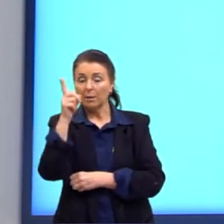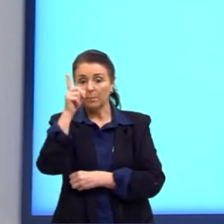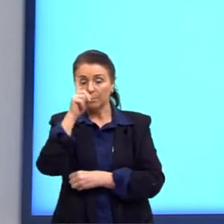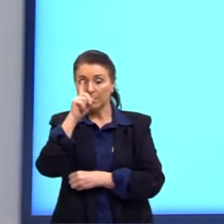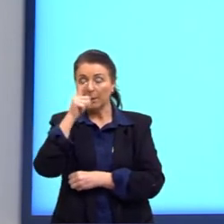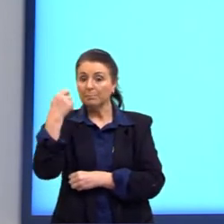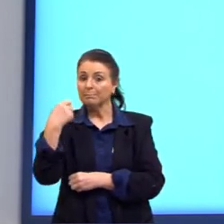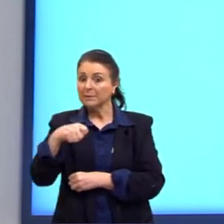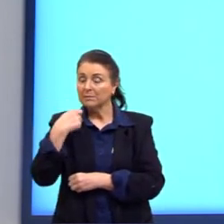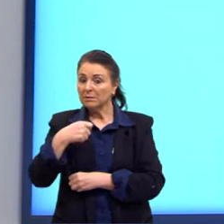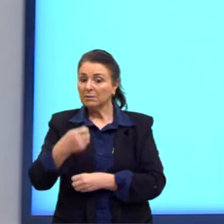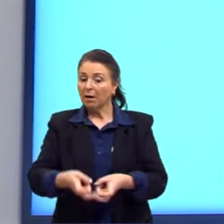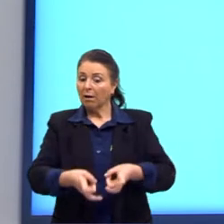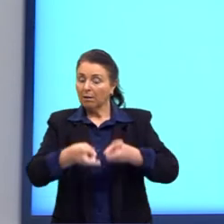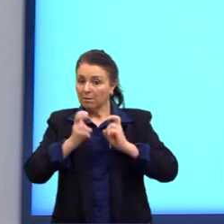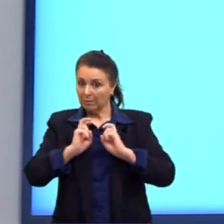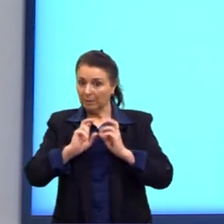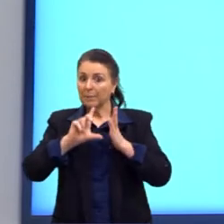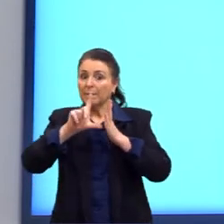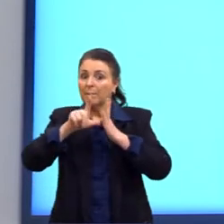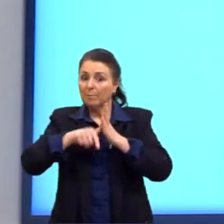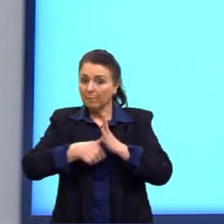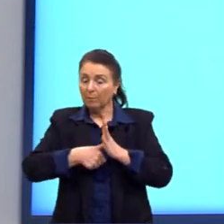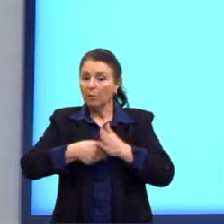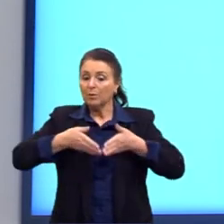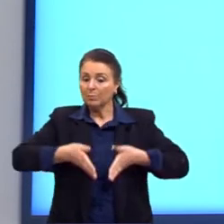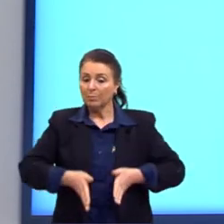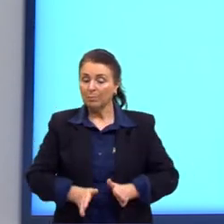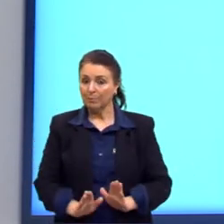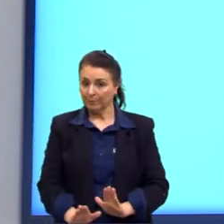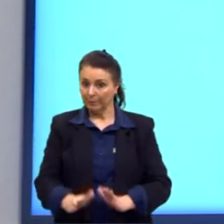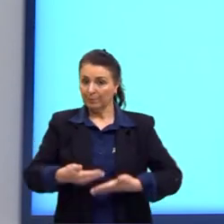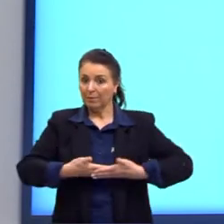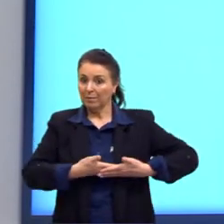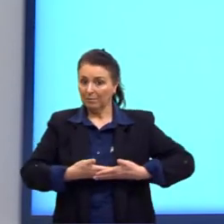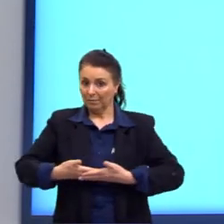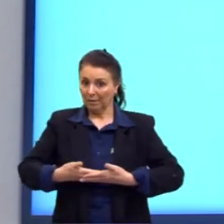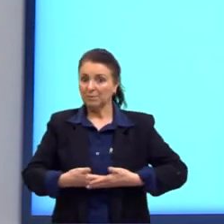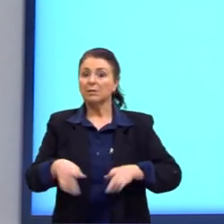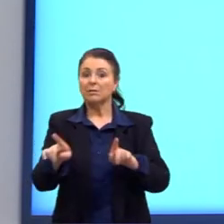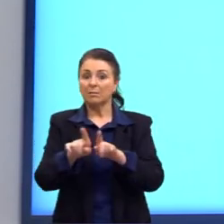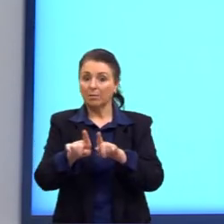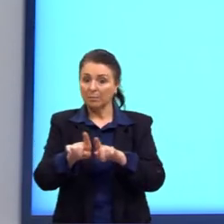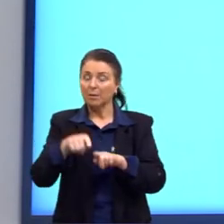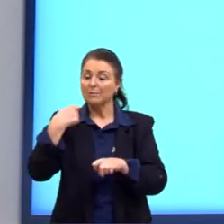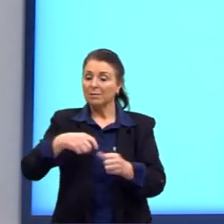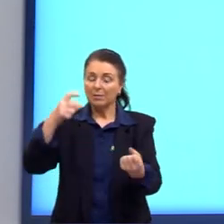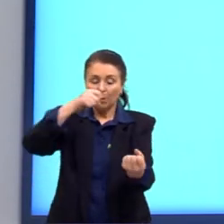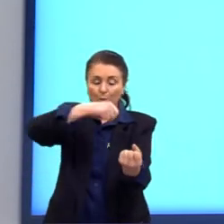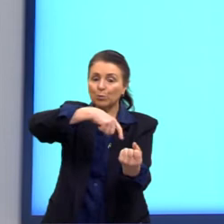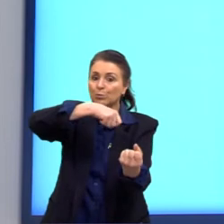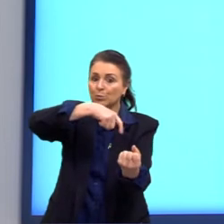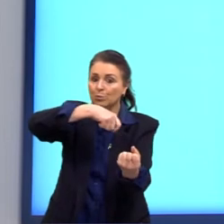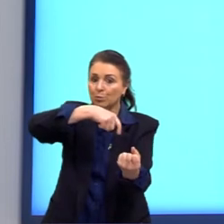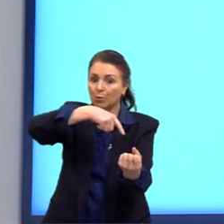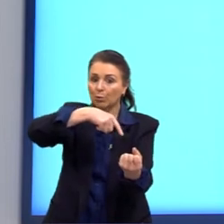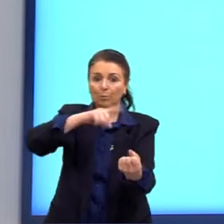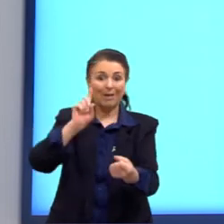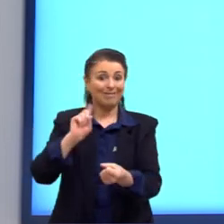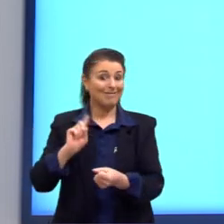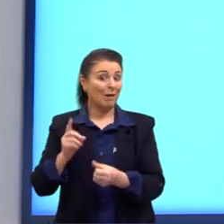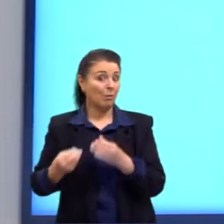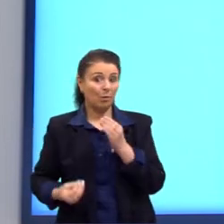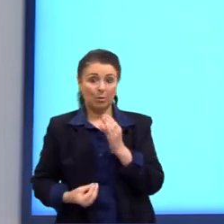né que nasce a criança Ela já tem que receber esse soro tá Para que não venha produzir